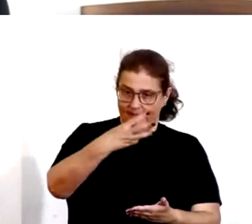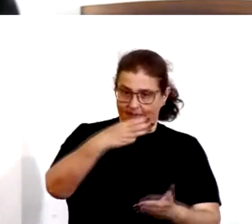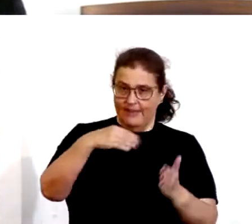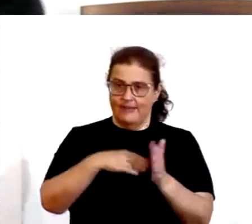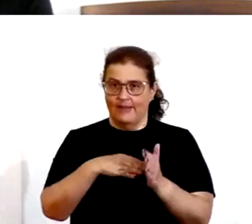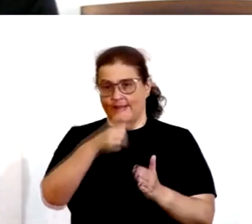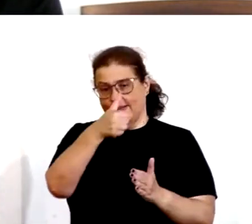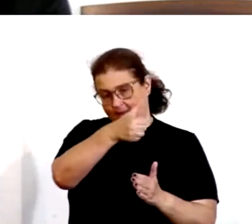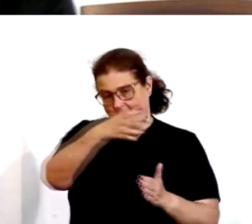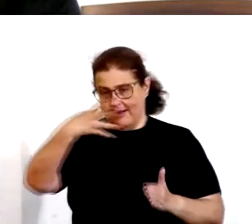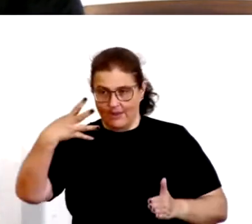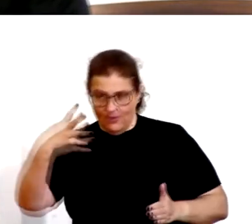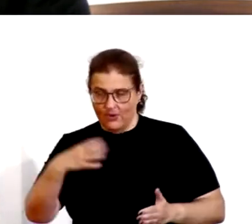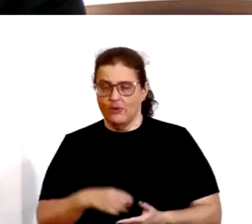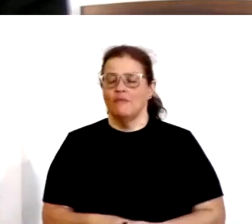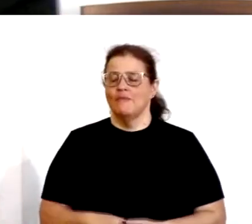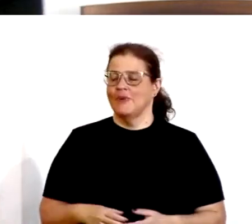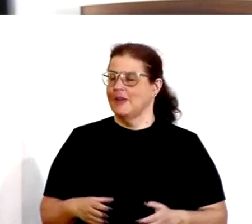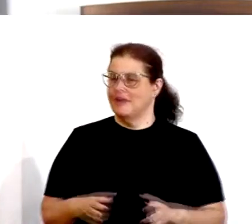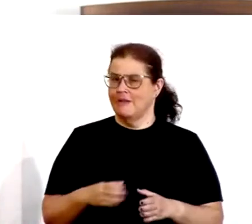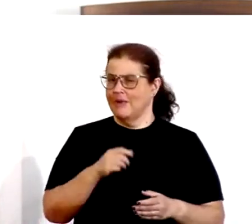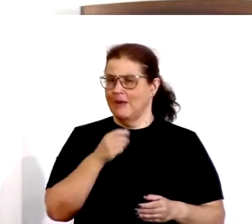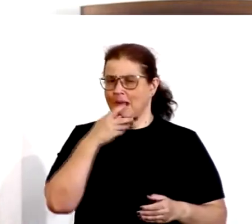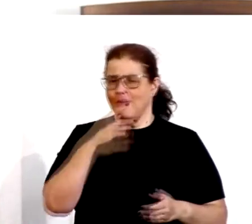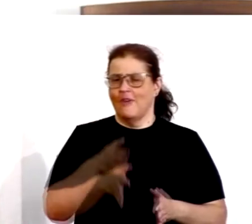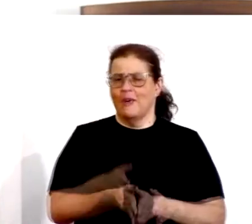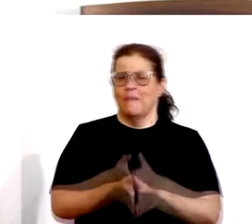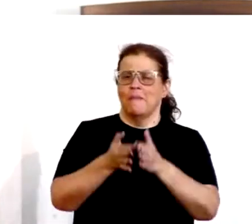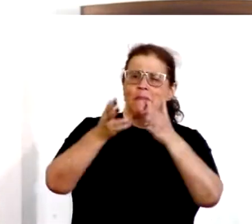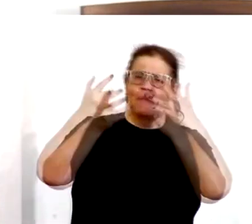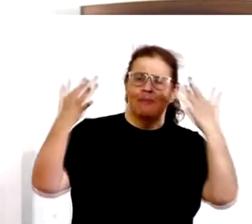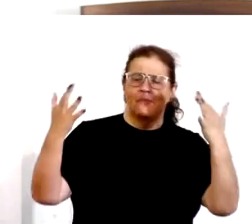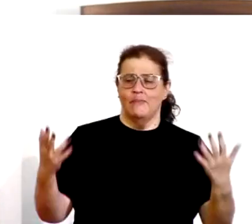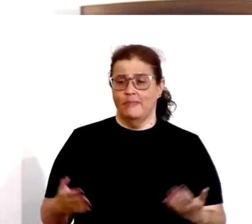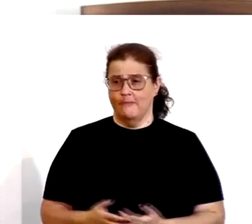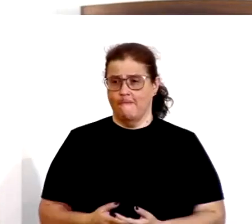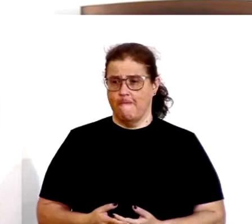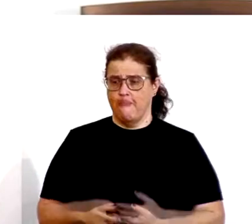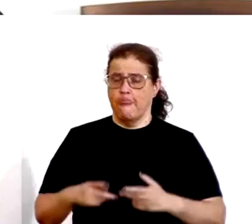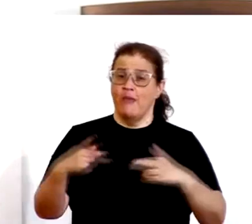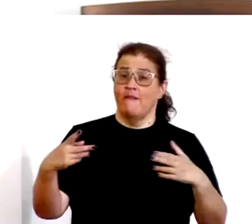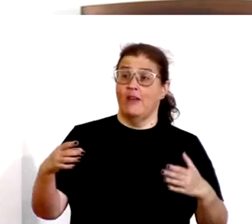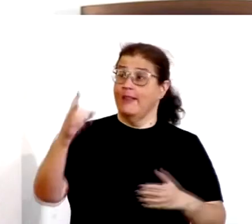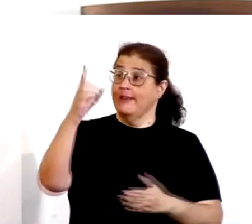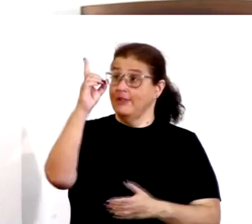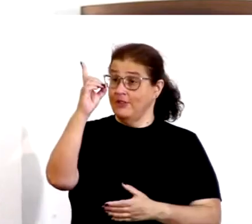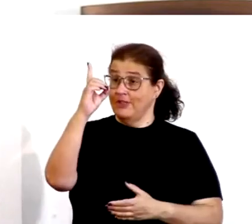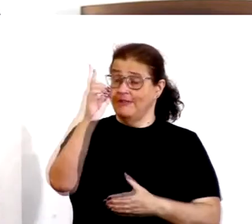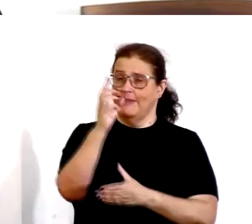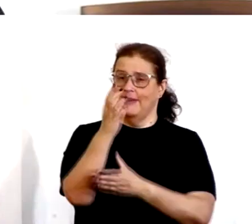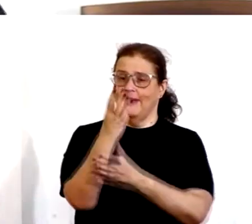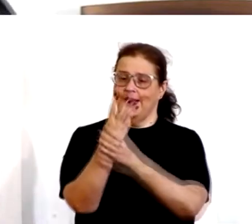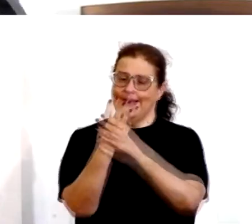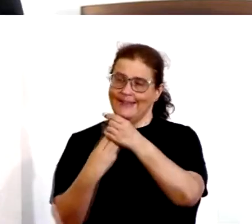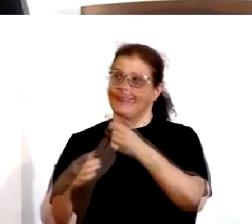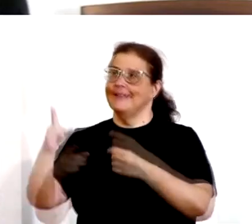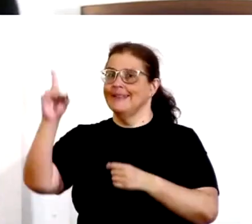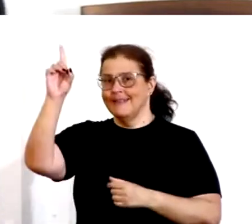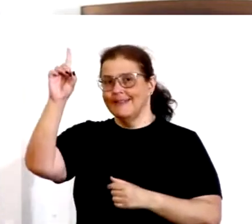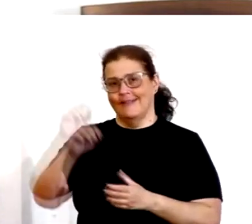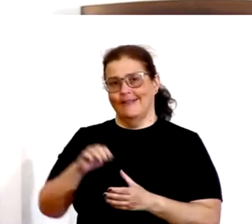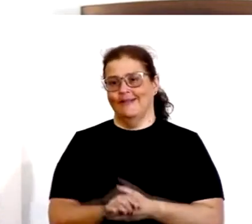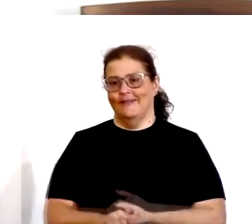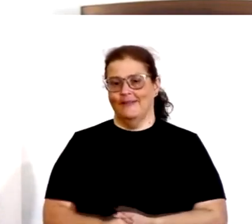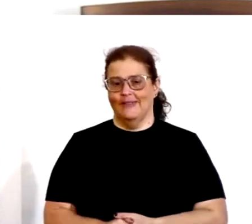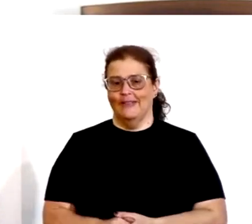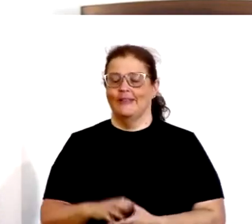algo maravilhoso. Paulo está falando da obra trinitária na salvação. Ele está falando